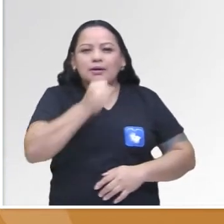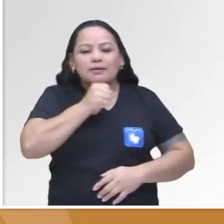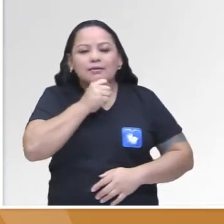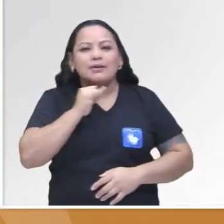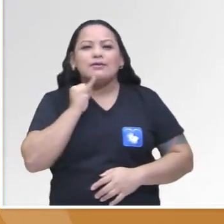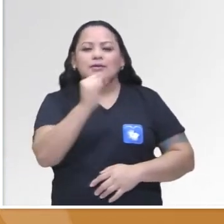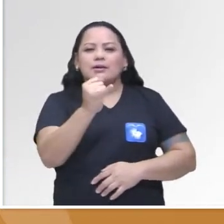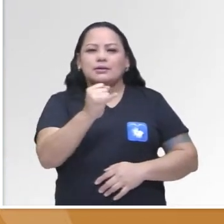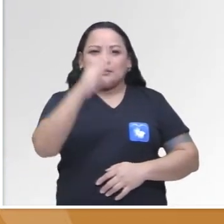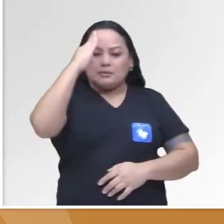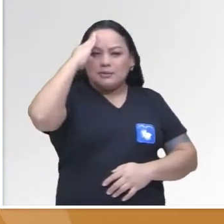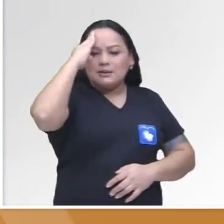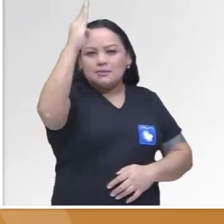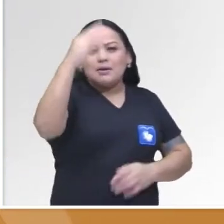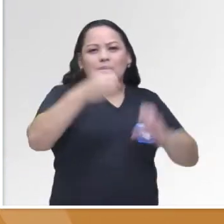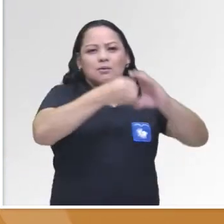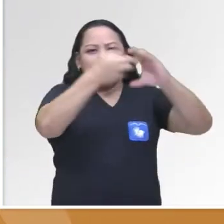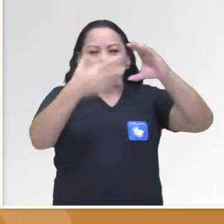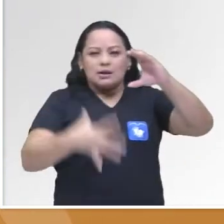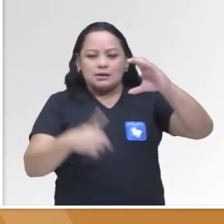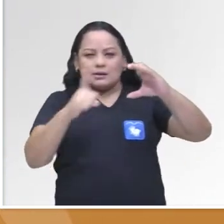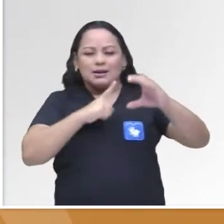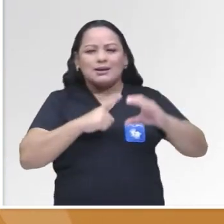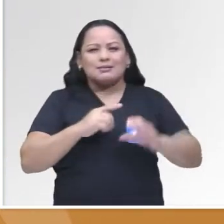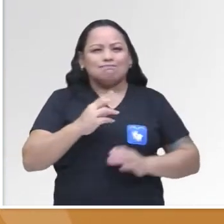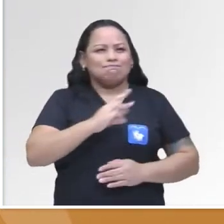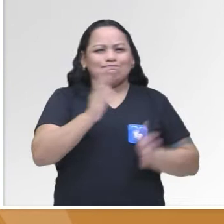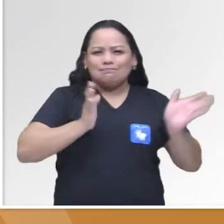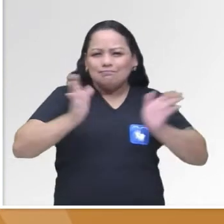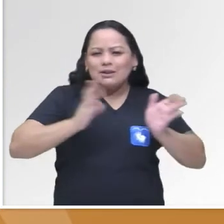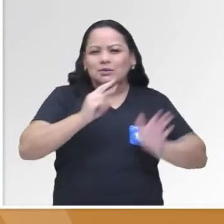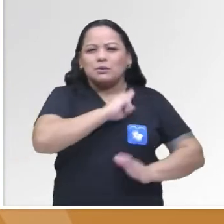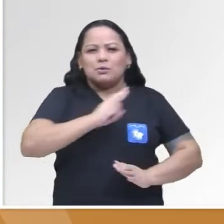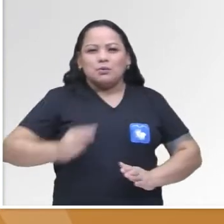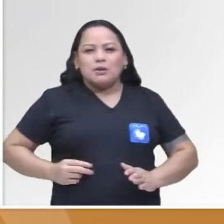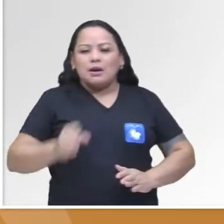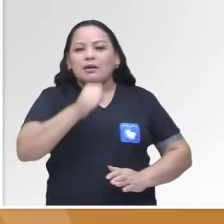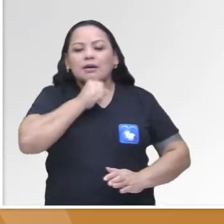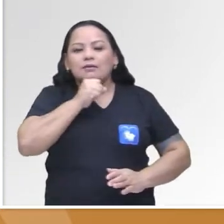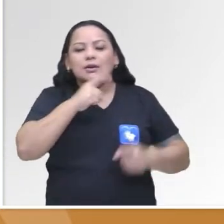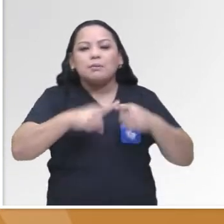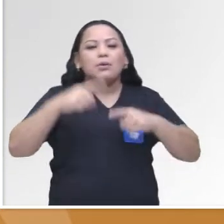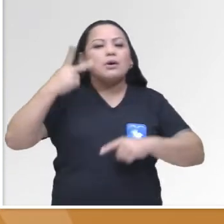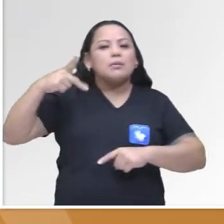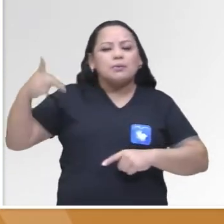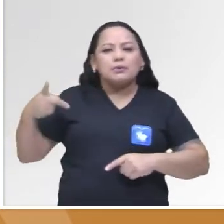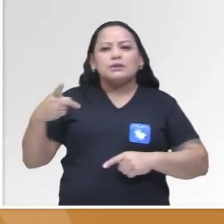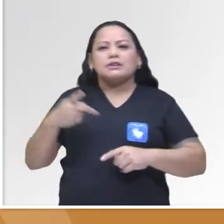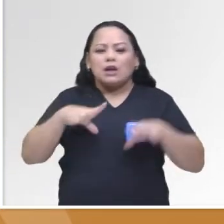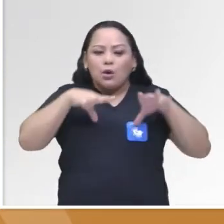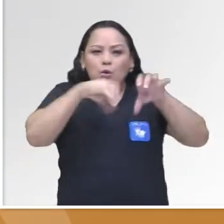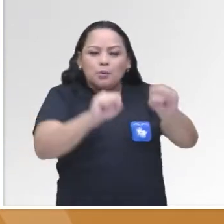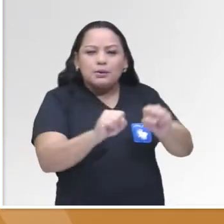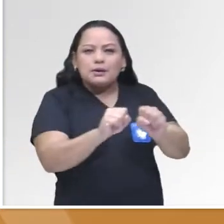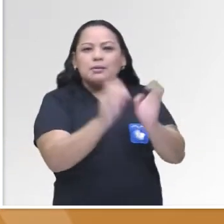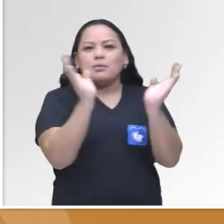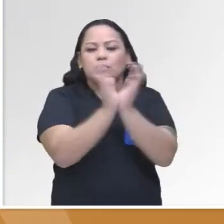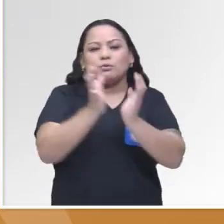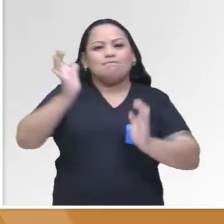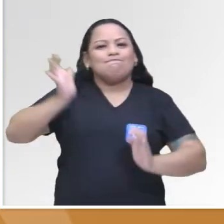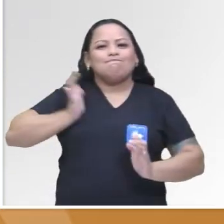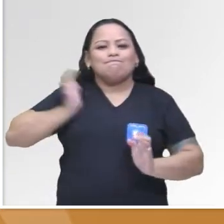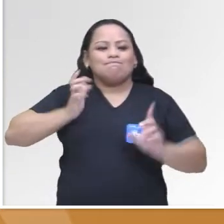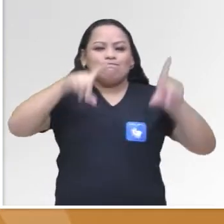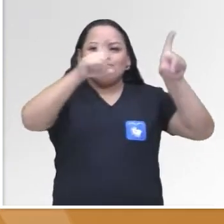uma das principais características daquele momento era que a política era dominada pelas elites